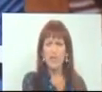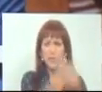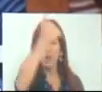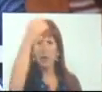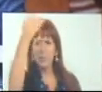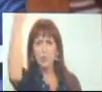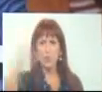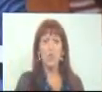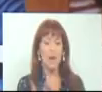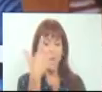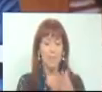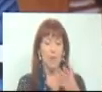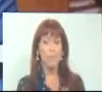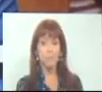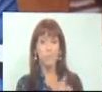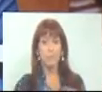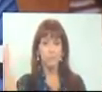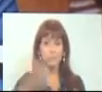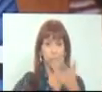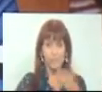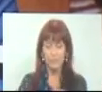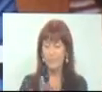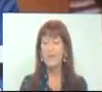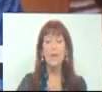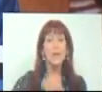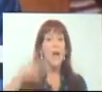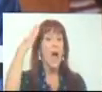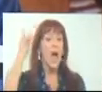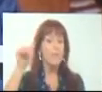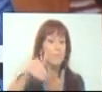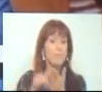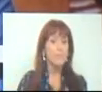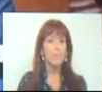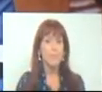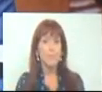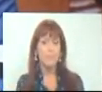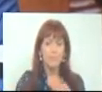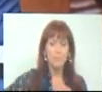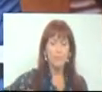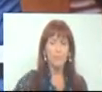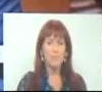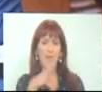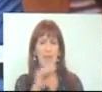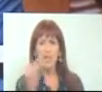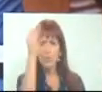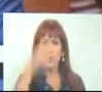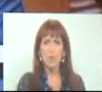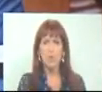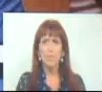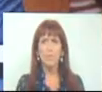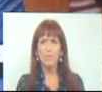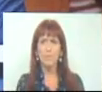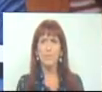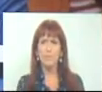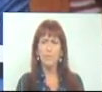e 50% de dedução à coleta. Adicionalmente, prevemos a introdução de uma dedução adicional de 10% dos lucros